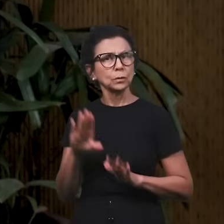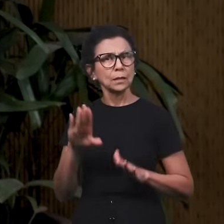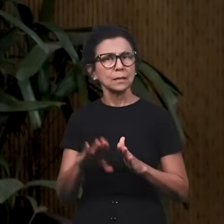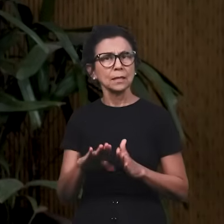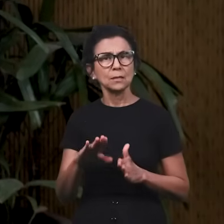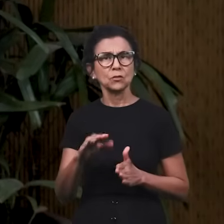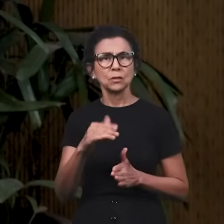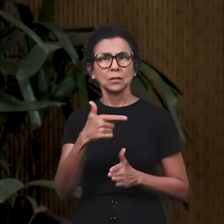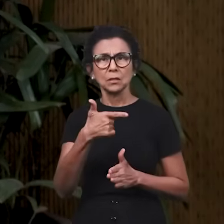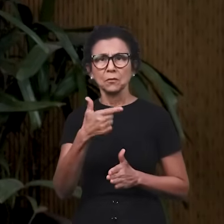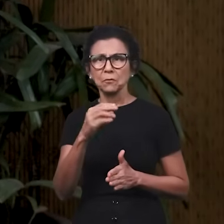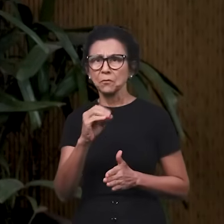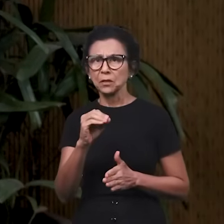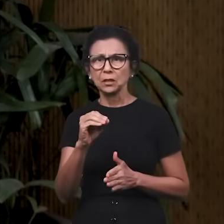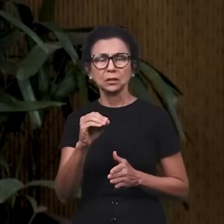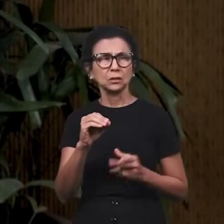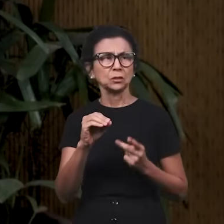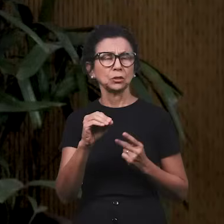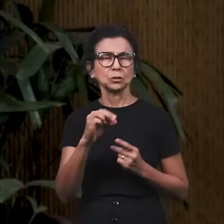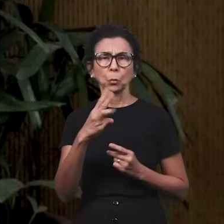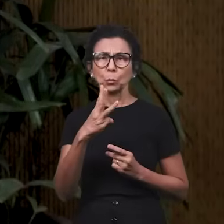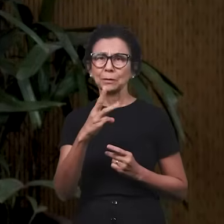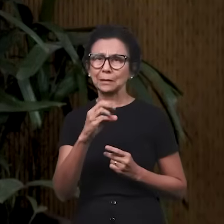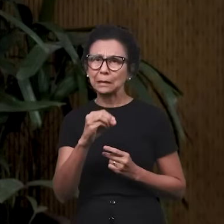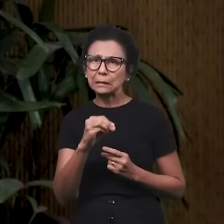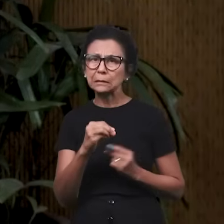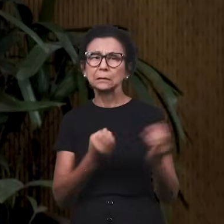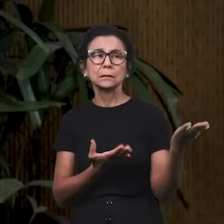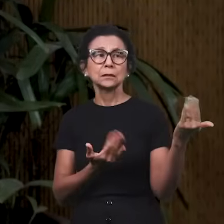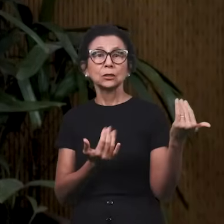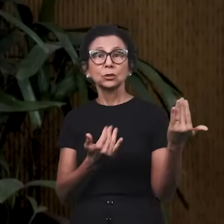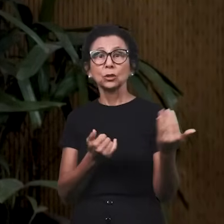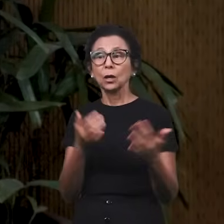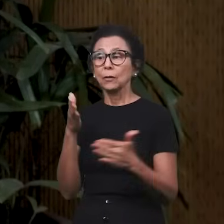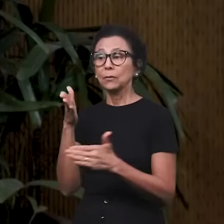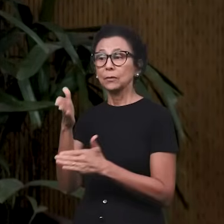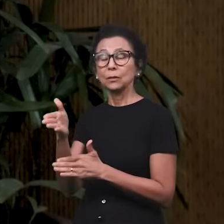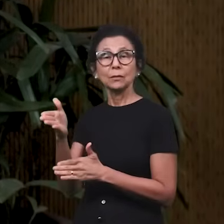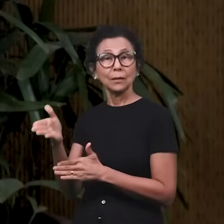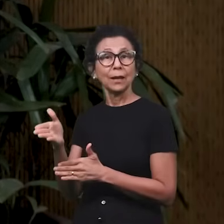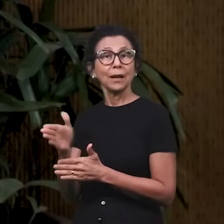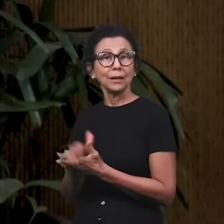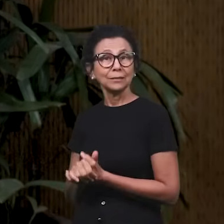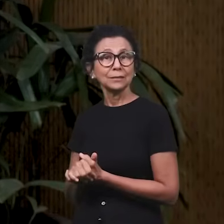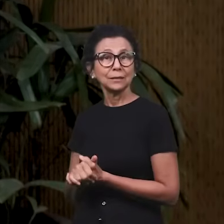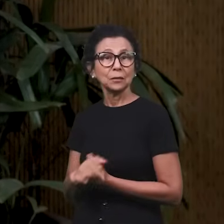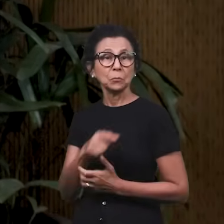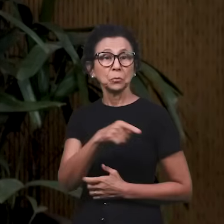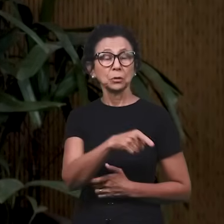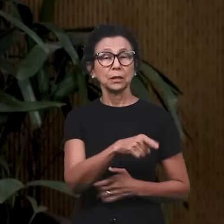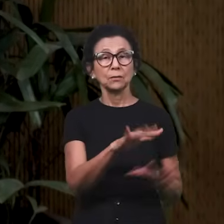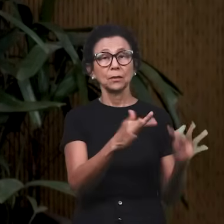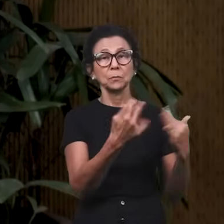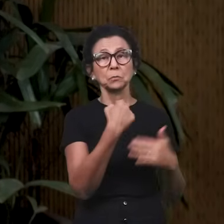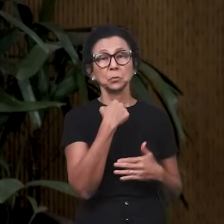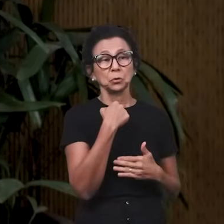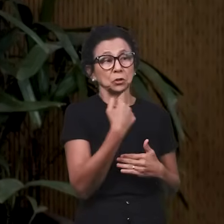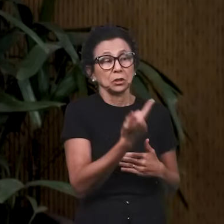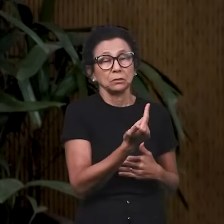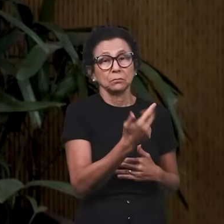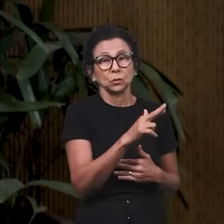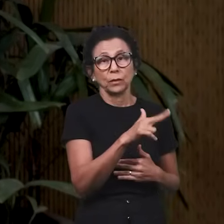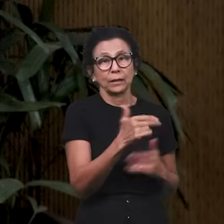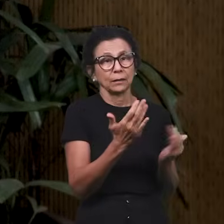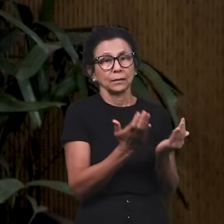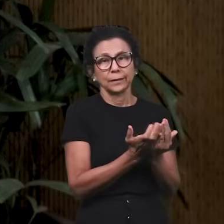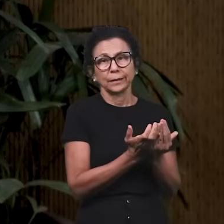vezes 20, 30 jovens. Eram esses jovens que não tinham o lar para fazer o culto e iam para lá e se